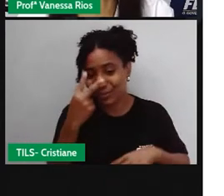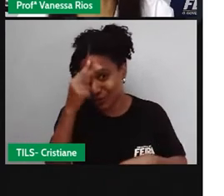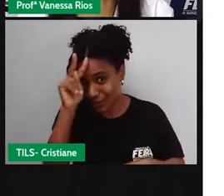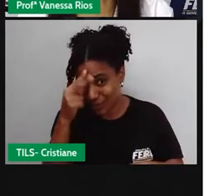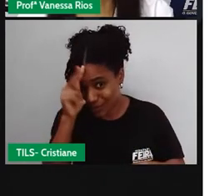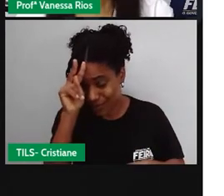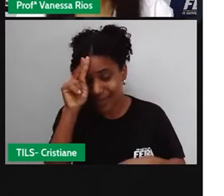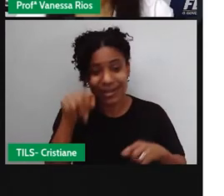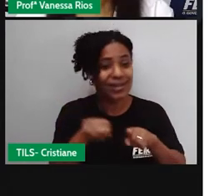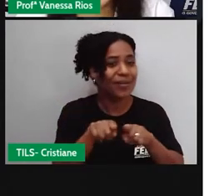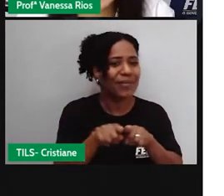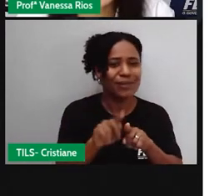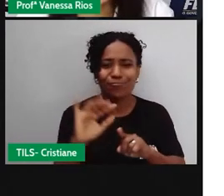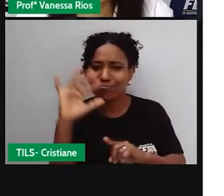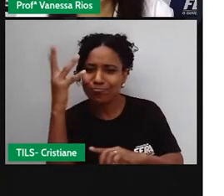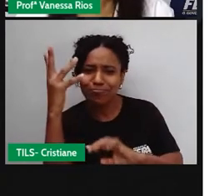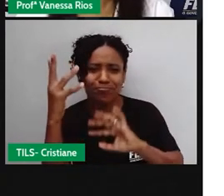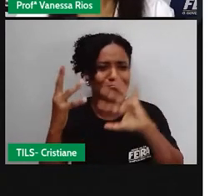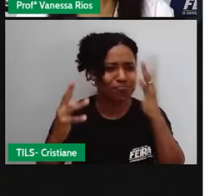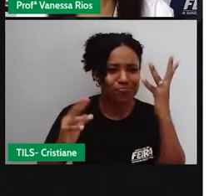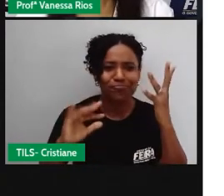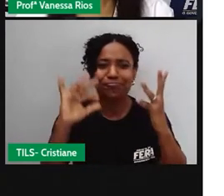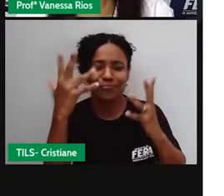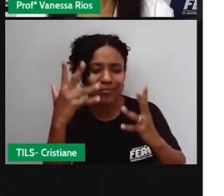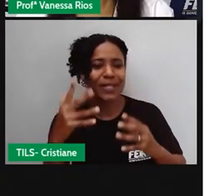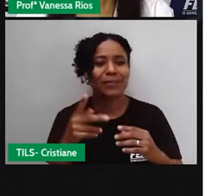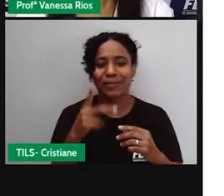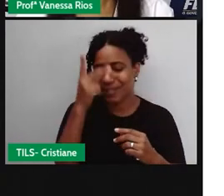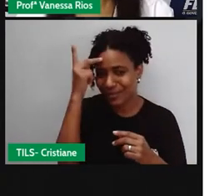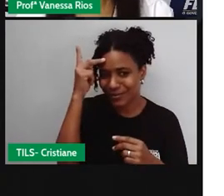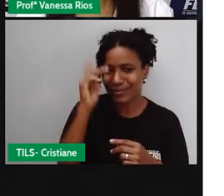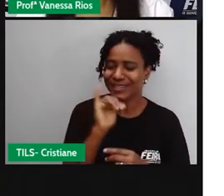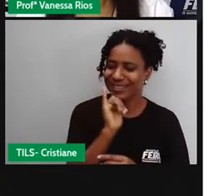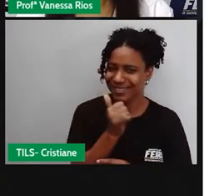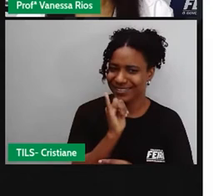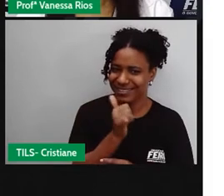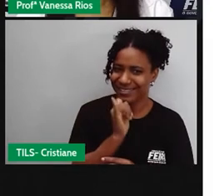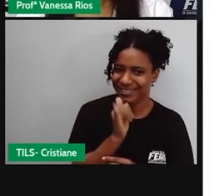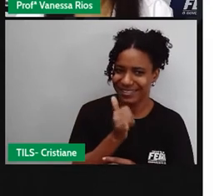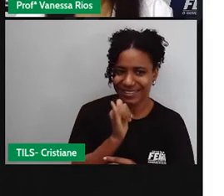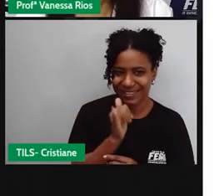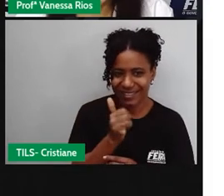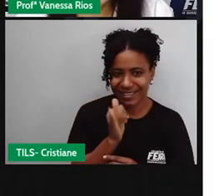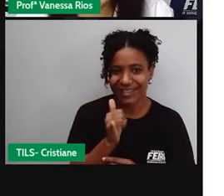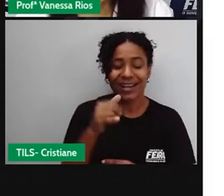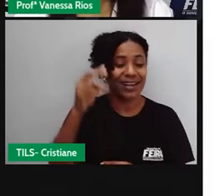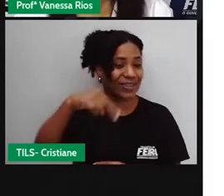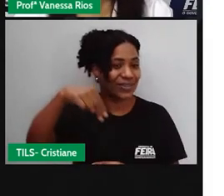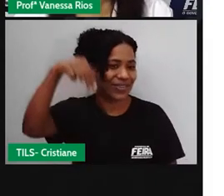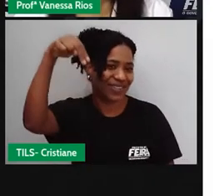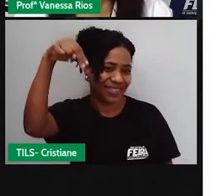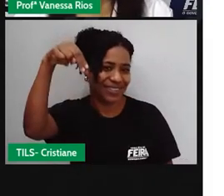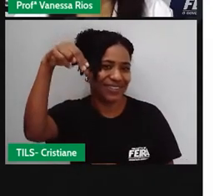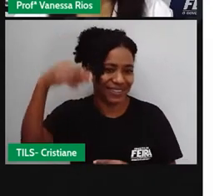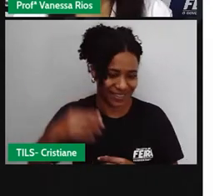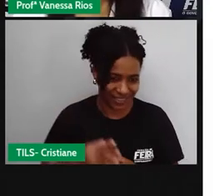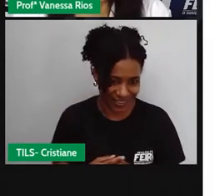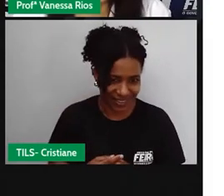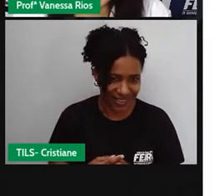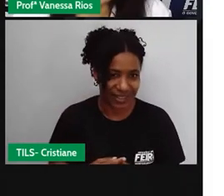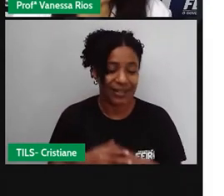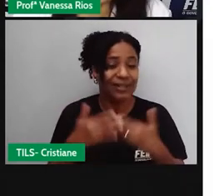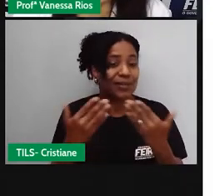e os causos contados entre as pessoas que vivem aqui no Nordeste. Por isso, são carregados aí